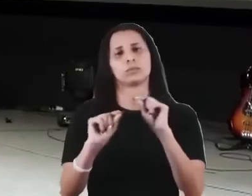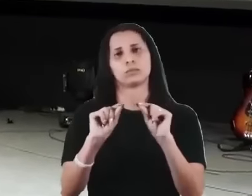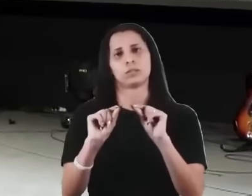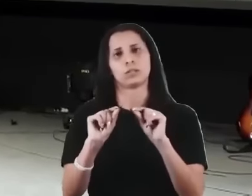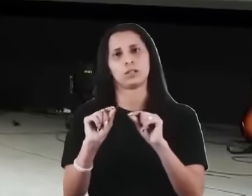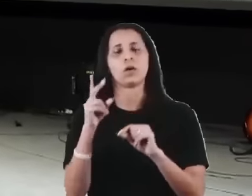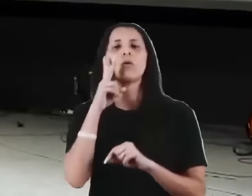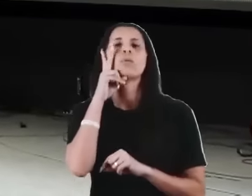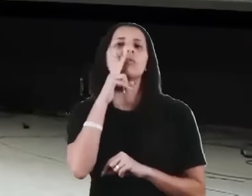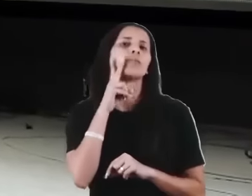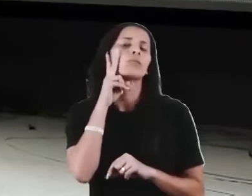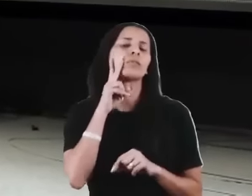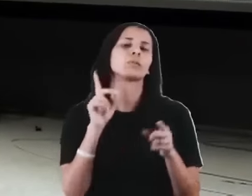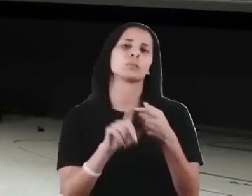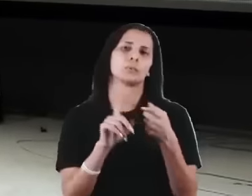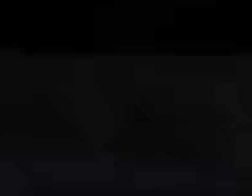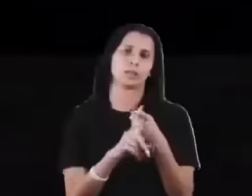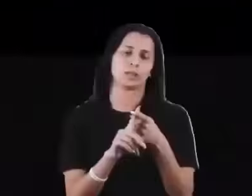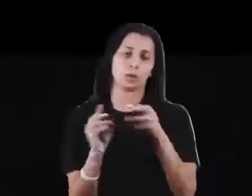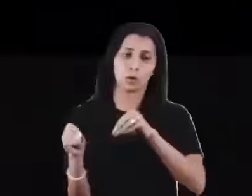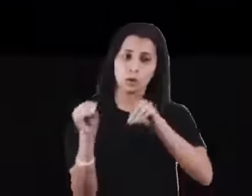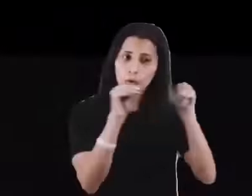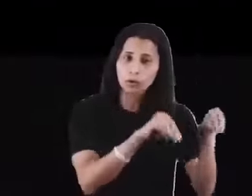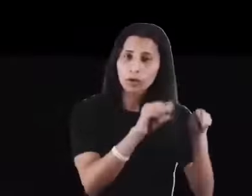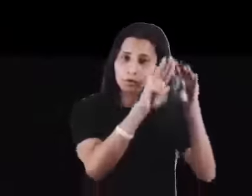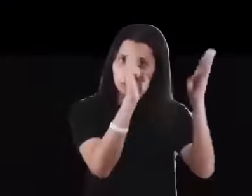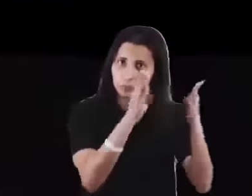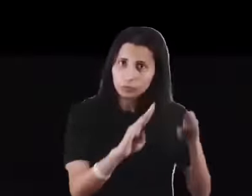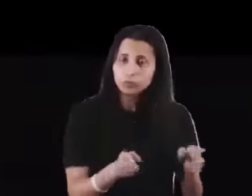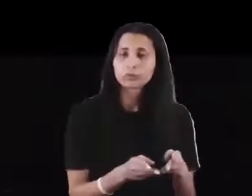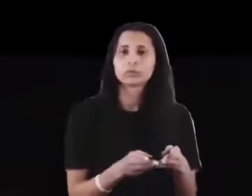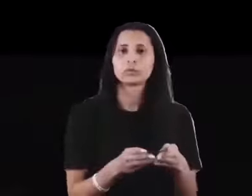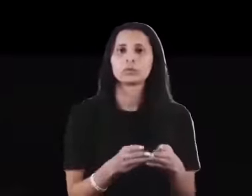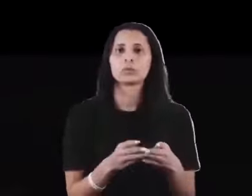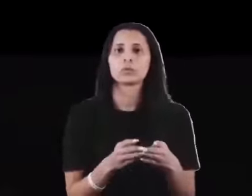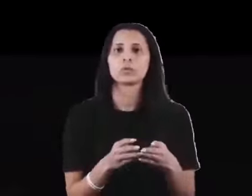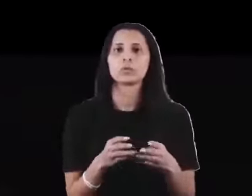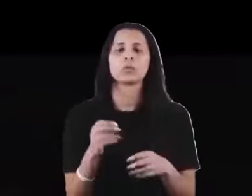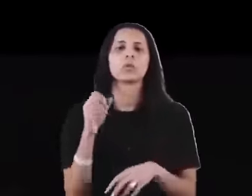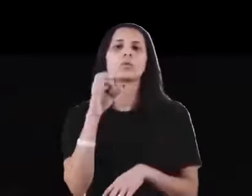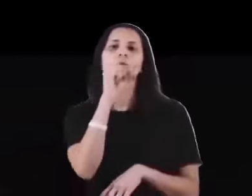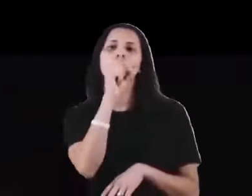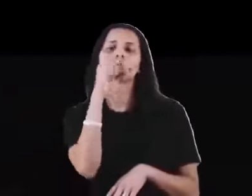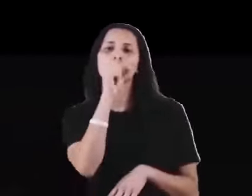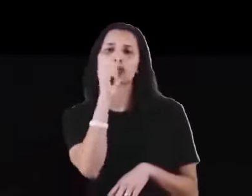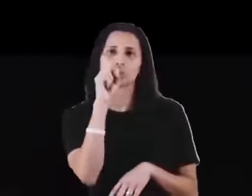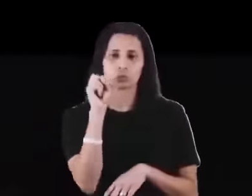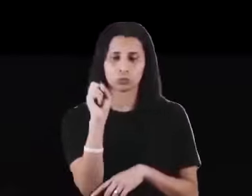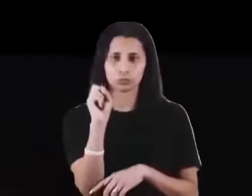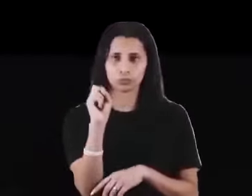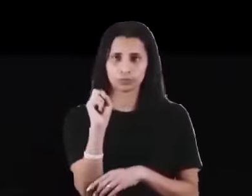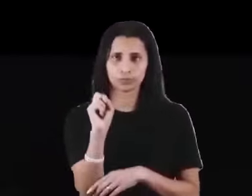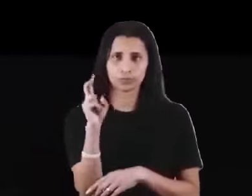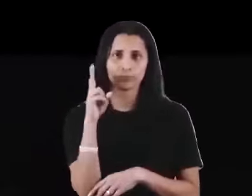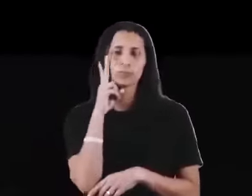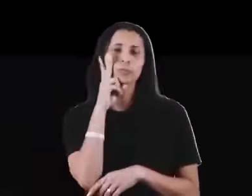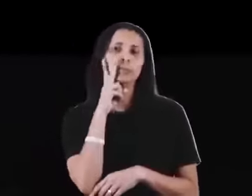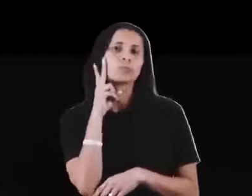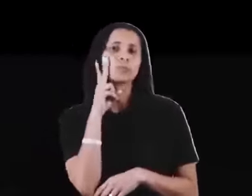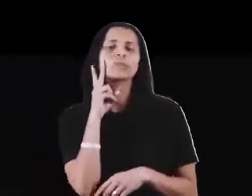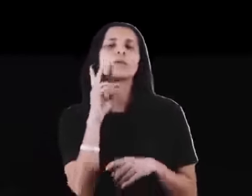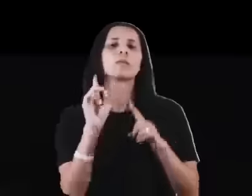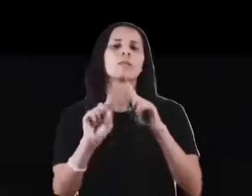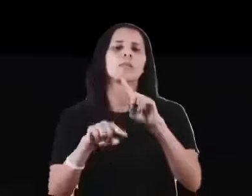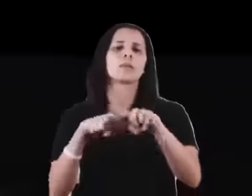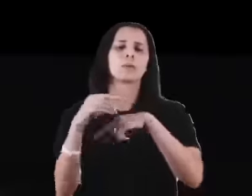porque porque se colocavam ali o suco de uva e depois de um tempo acontecia o processo